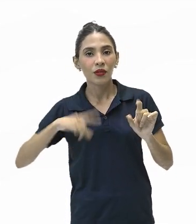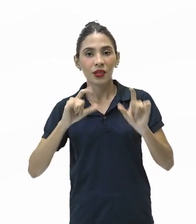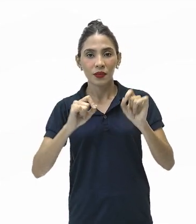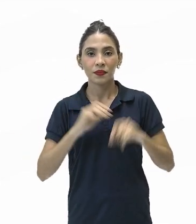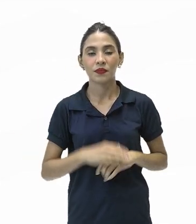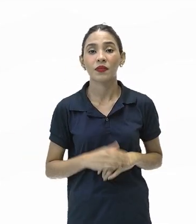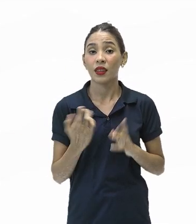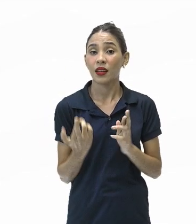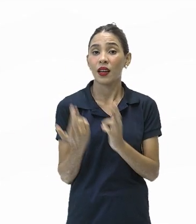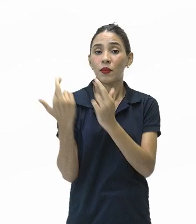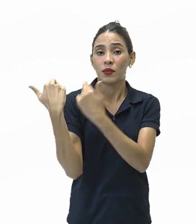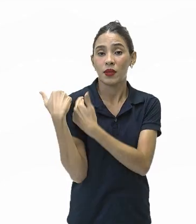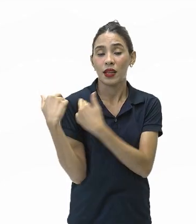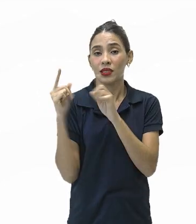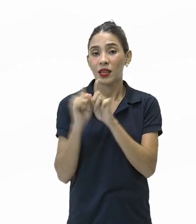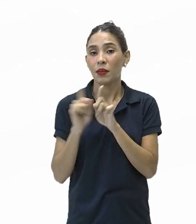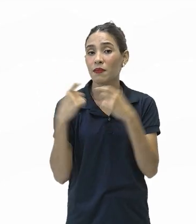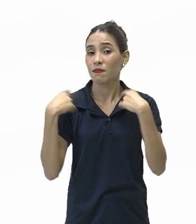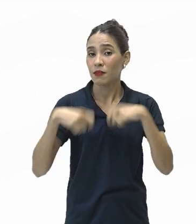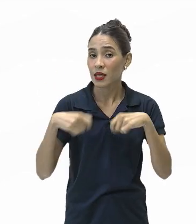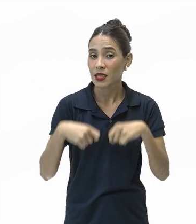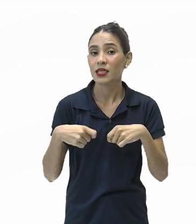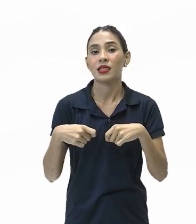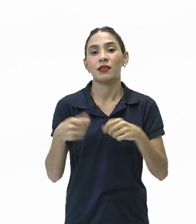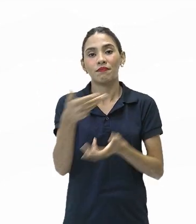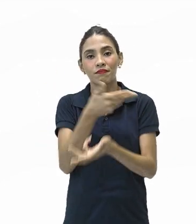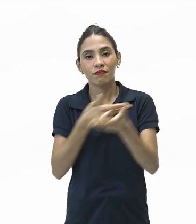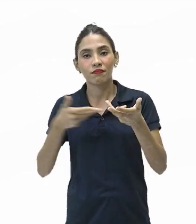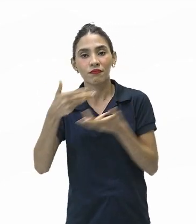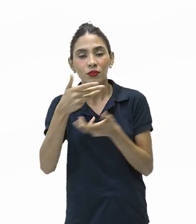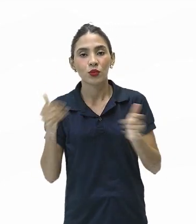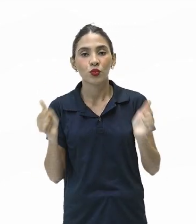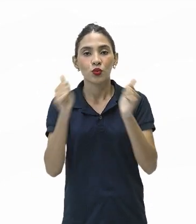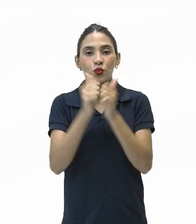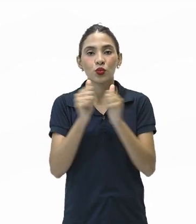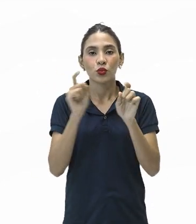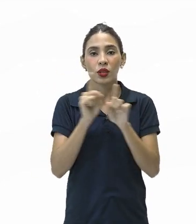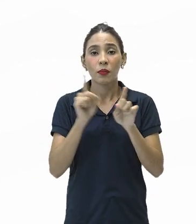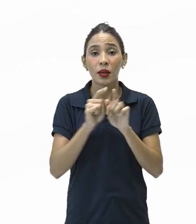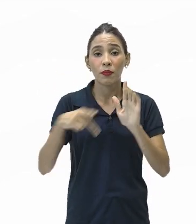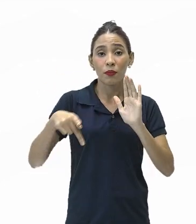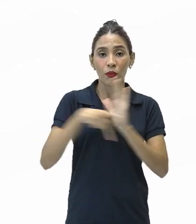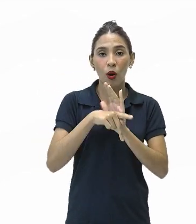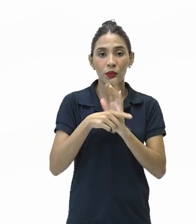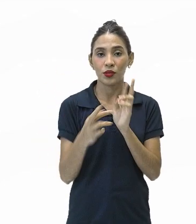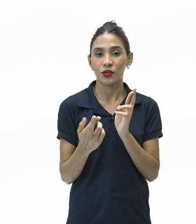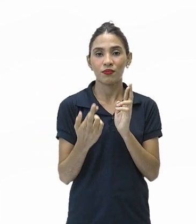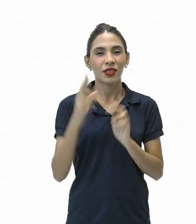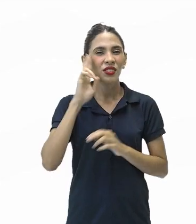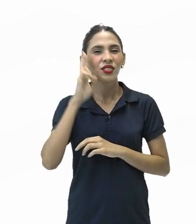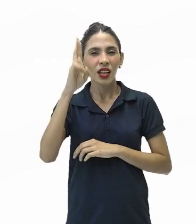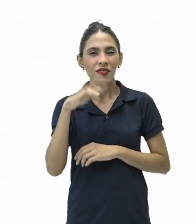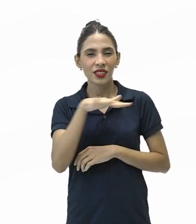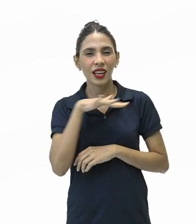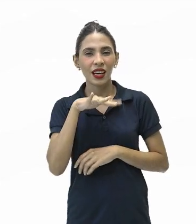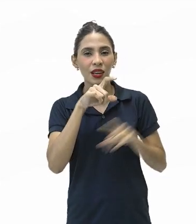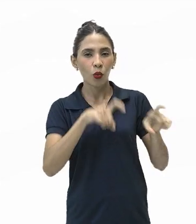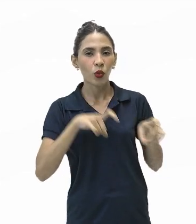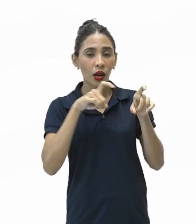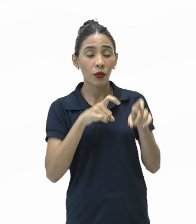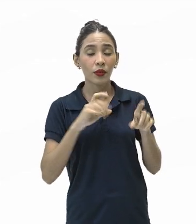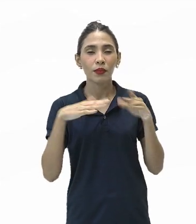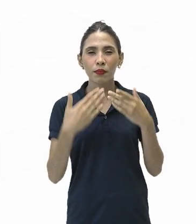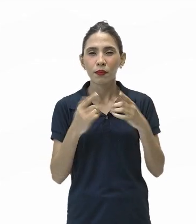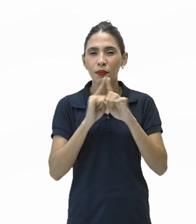a responsabilidade ela deve ser compartilhada com esses proprietários. O que a gente vai ver